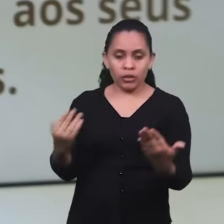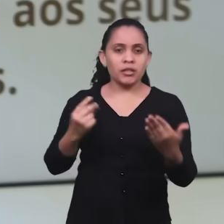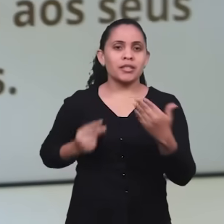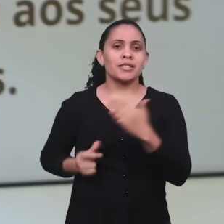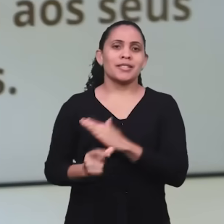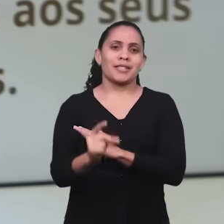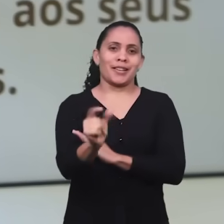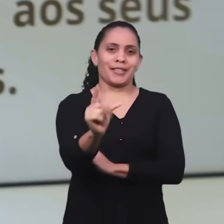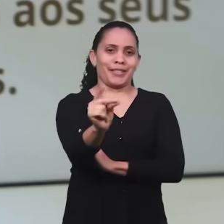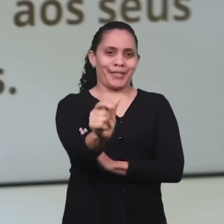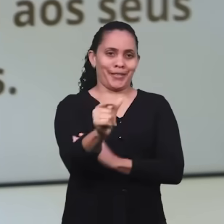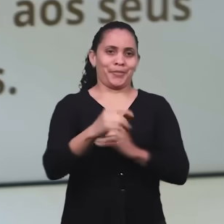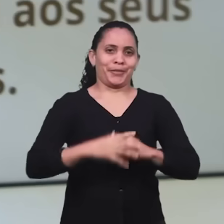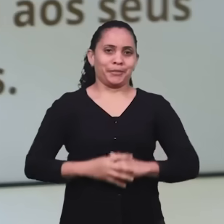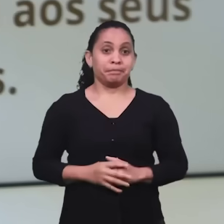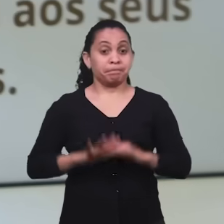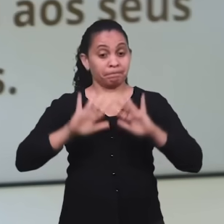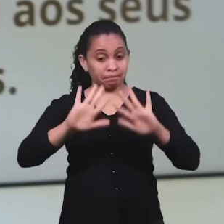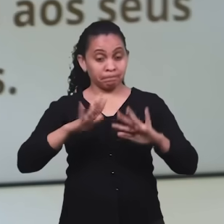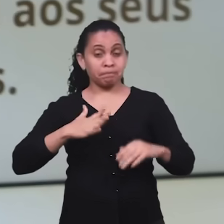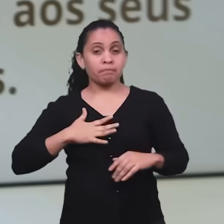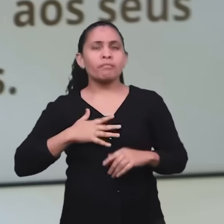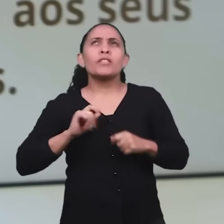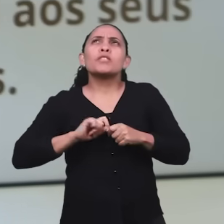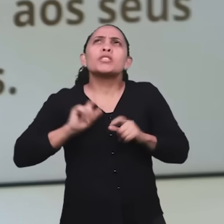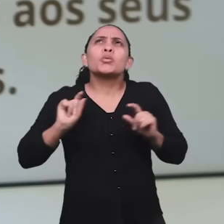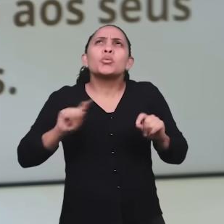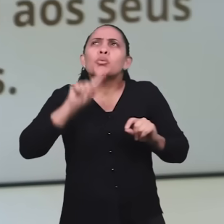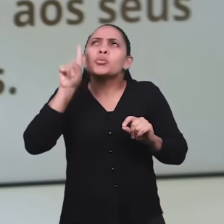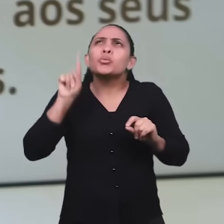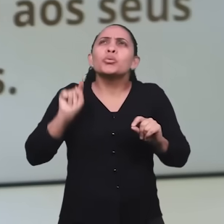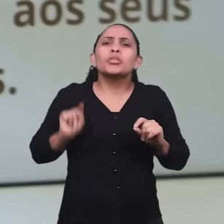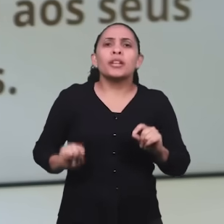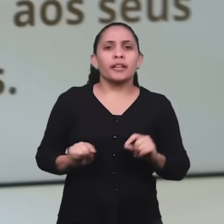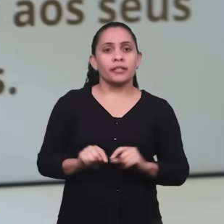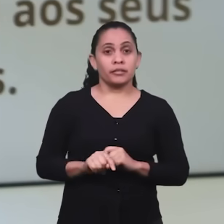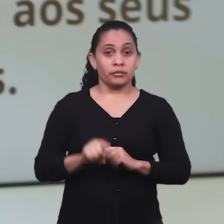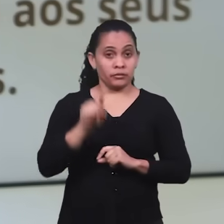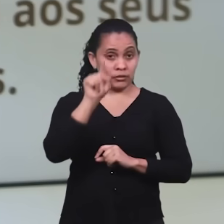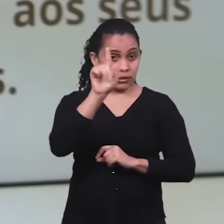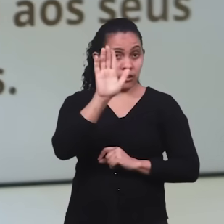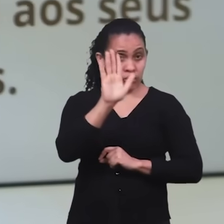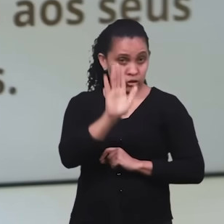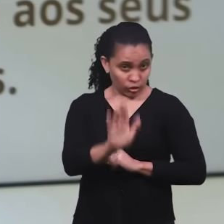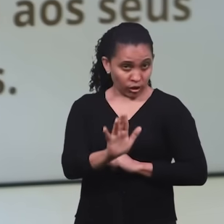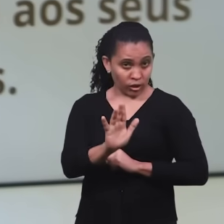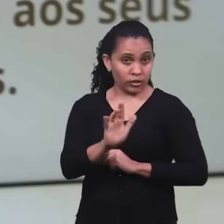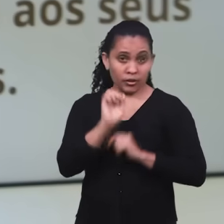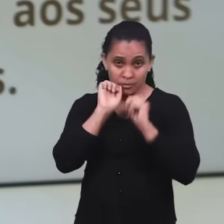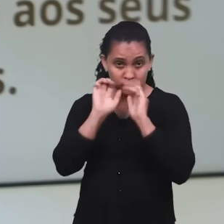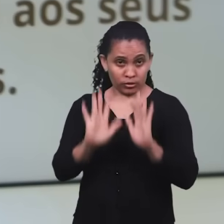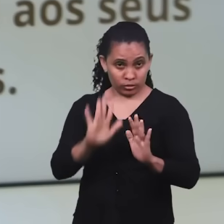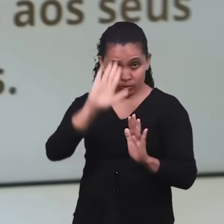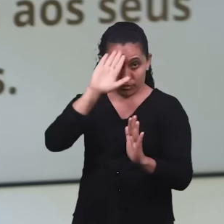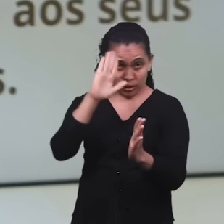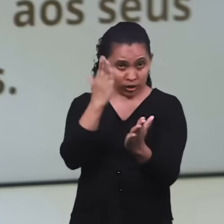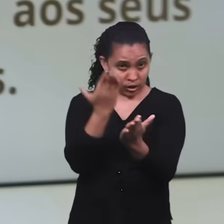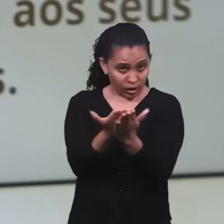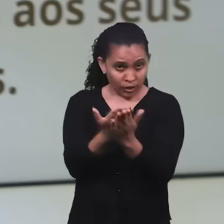hoje e eternamente. Mas o que eu vou fazer? Você já está debaixo da palavra do Senhor? Você